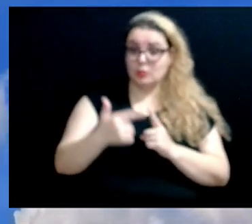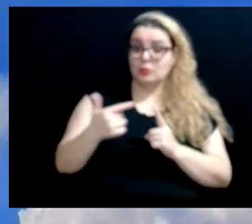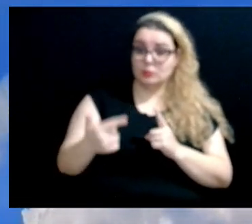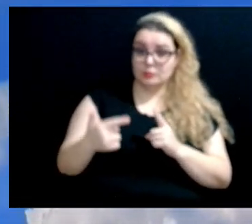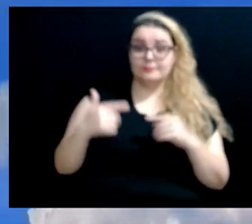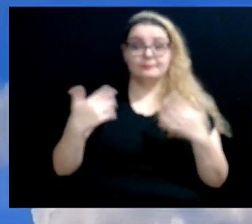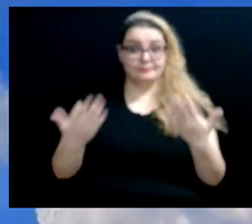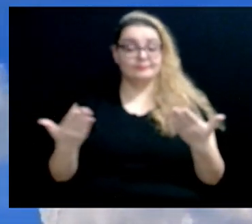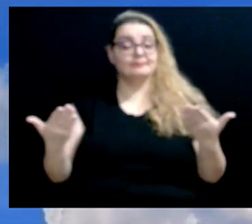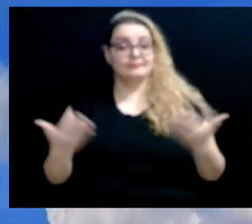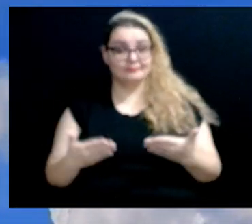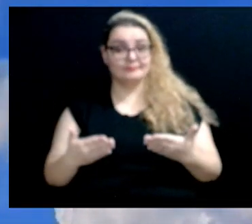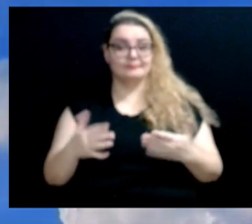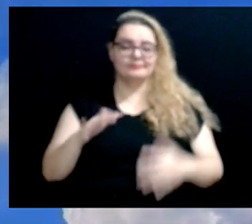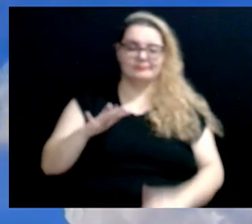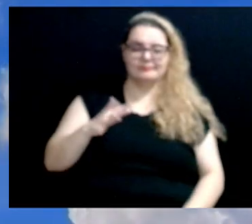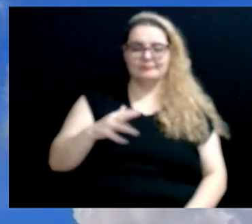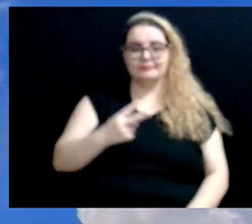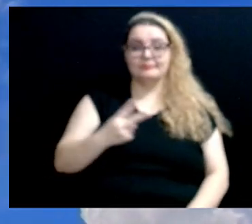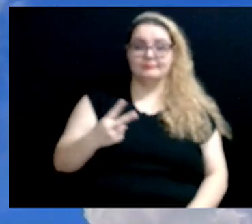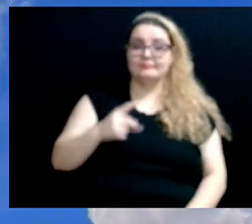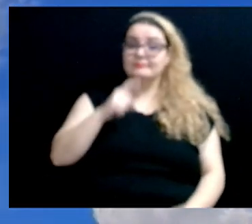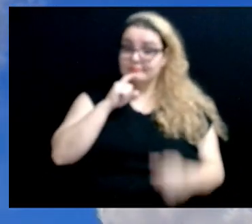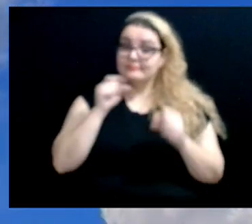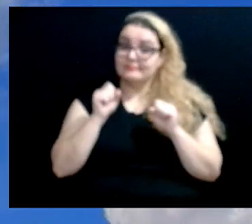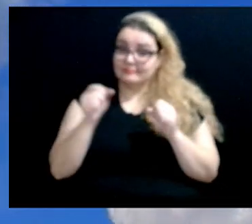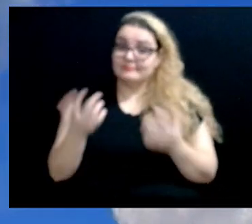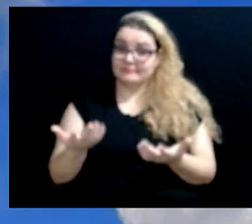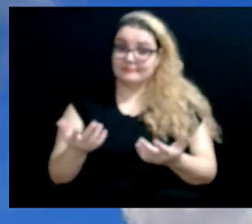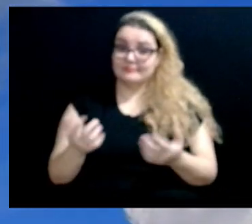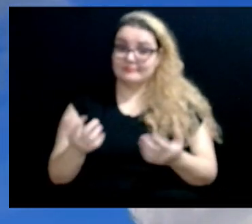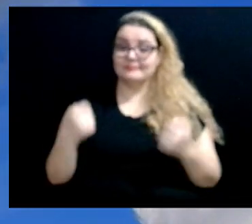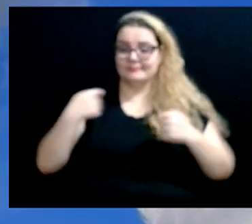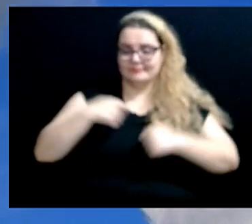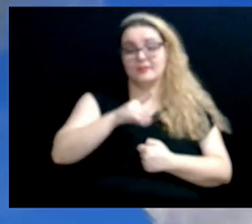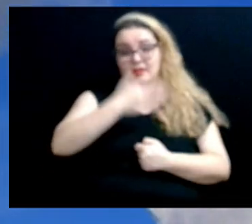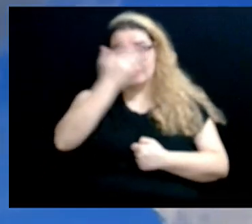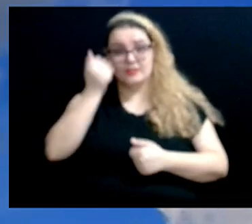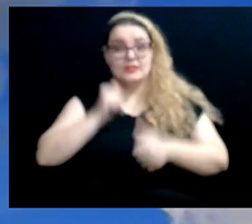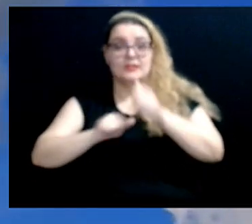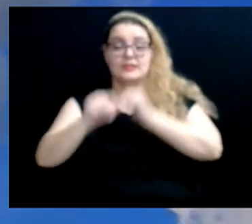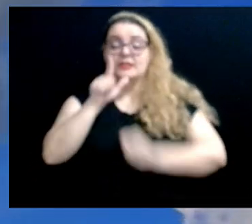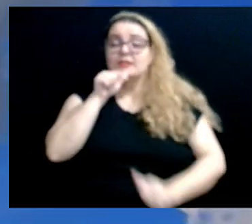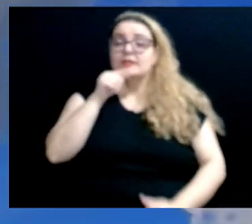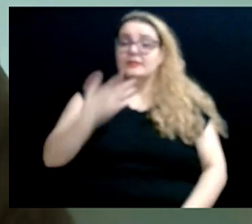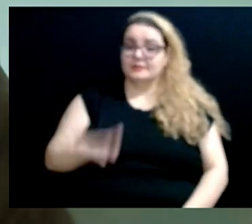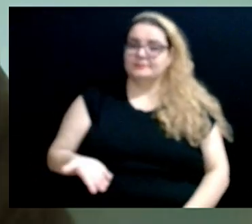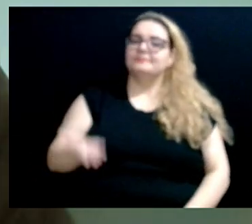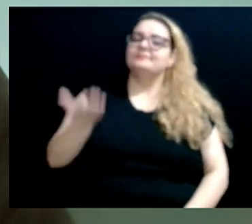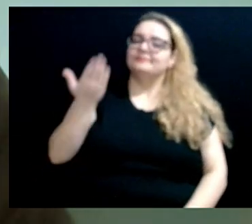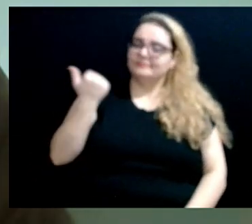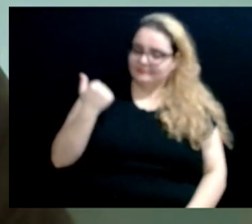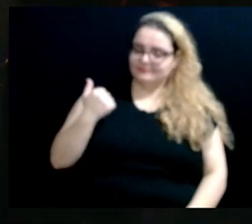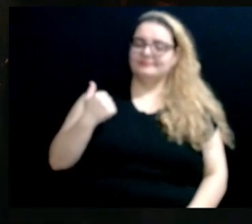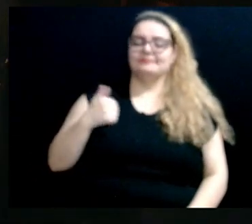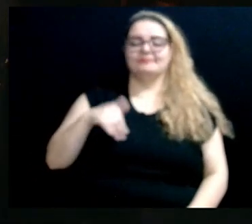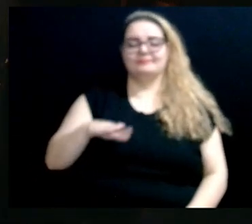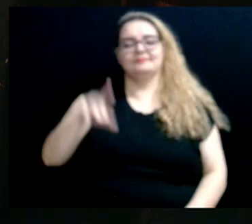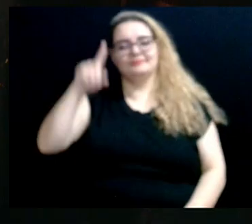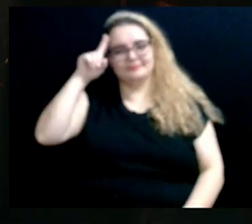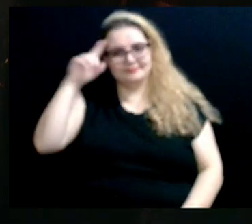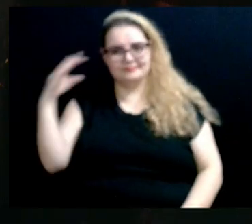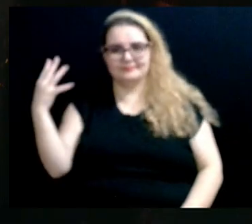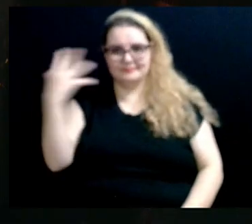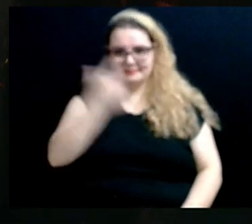aí 22, bem friozinho, né? Se agasalhe, não esqueça a hidratação e vamos embora para mais um dia lindo, o céu